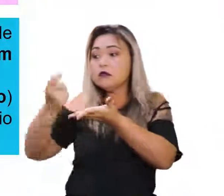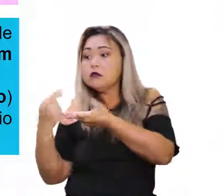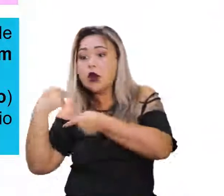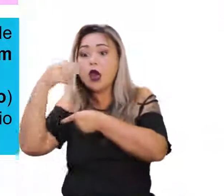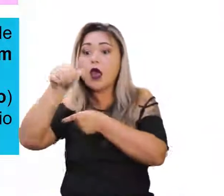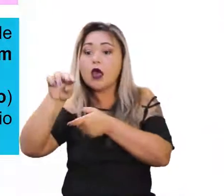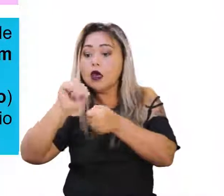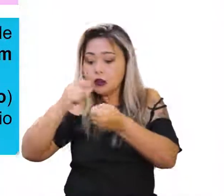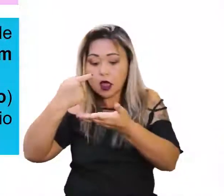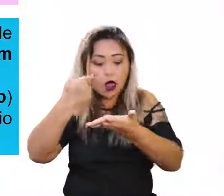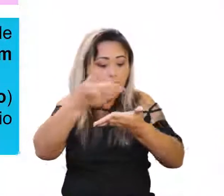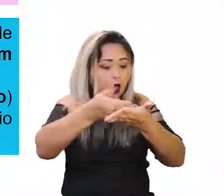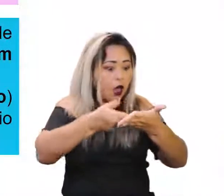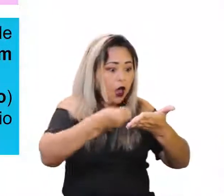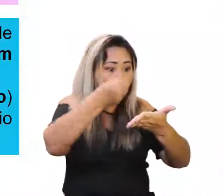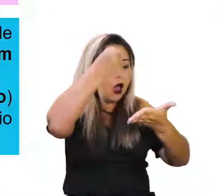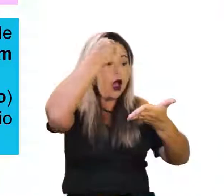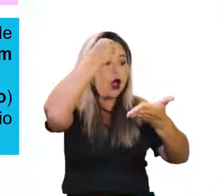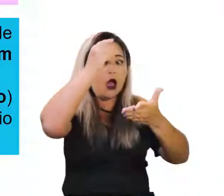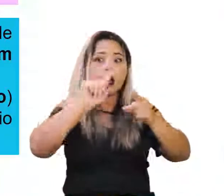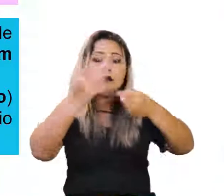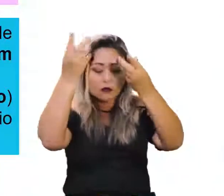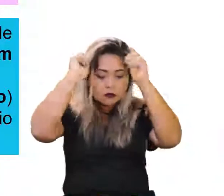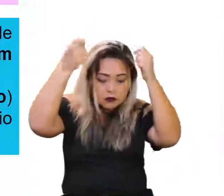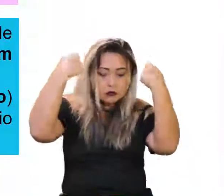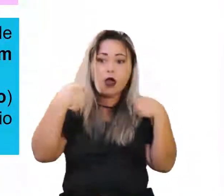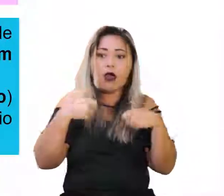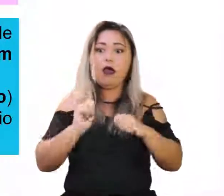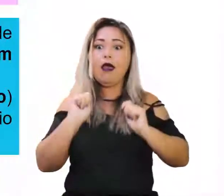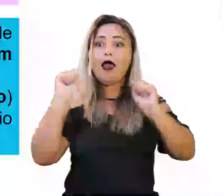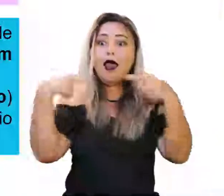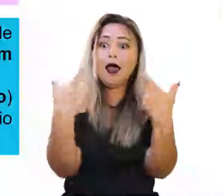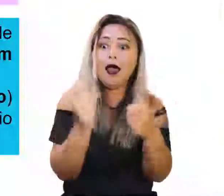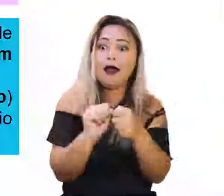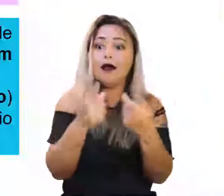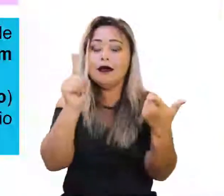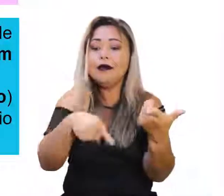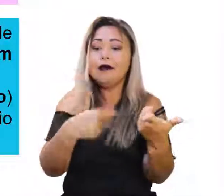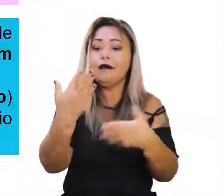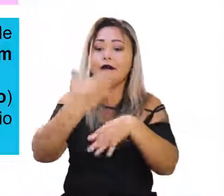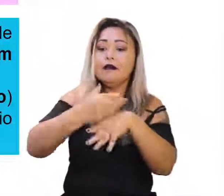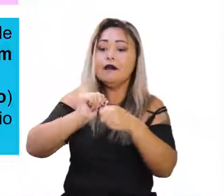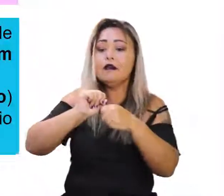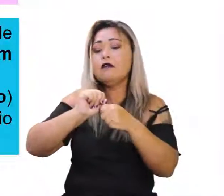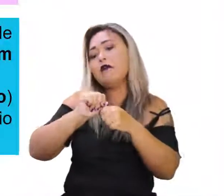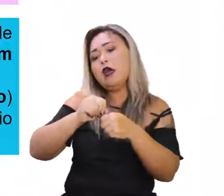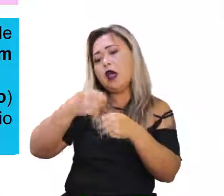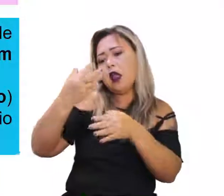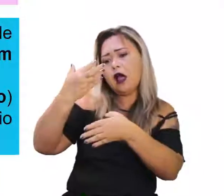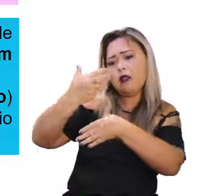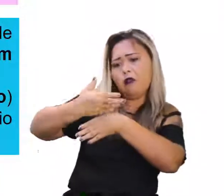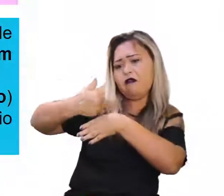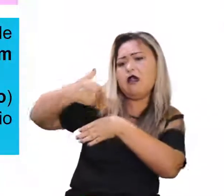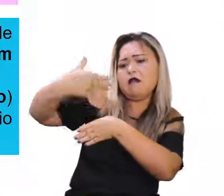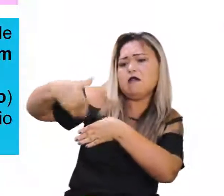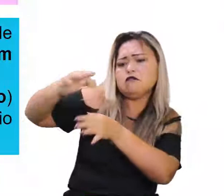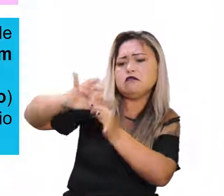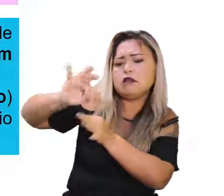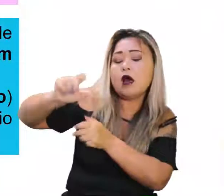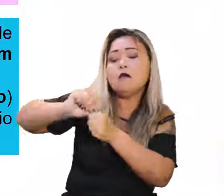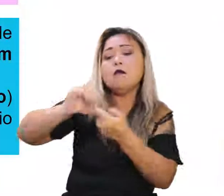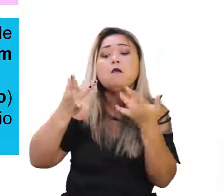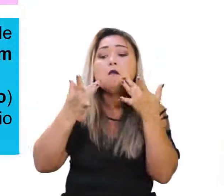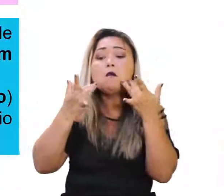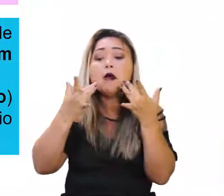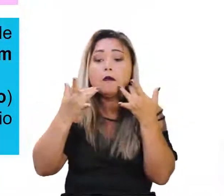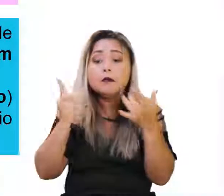vão interpretar aqueles textos e esses textos sempre vai ter. Claro que novela é mais longo, né, professor? Isso. Uma peça teatral